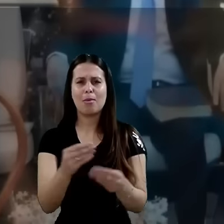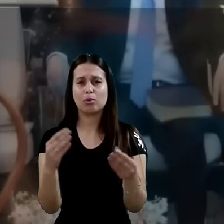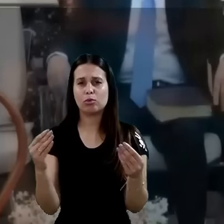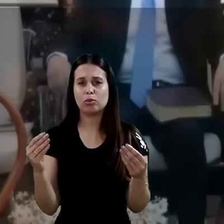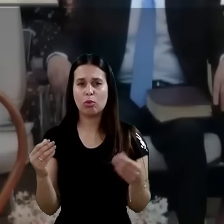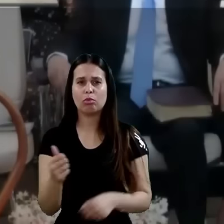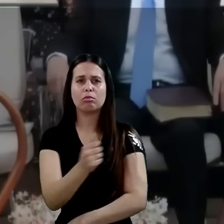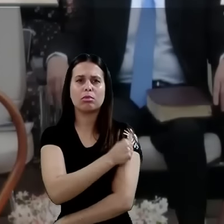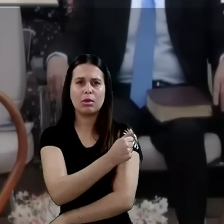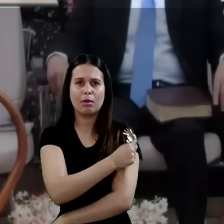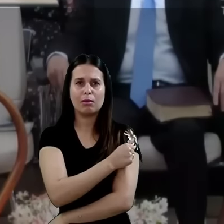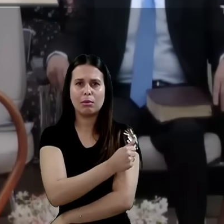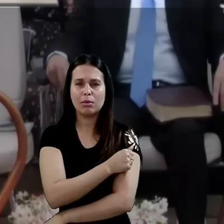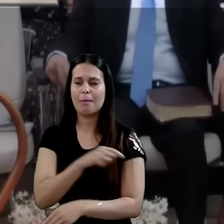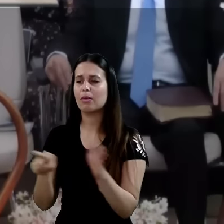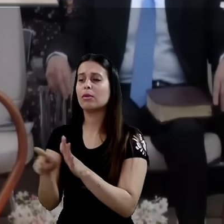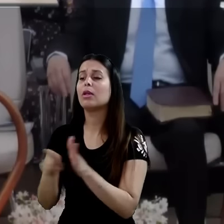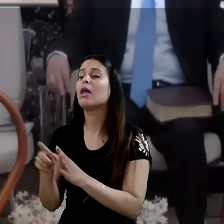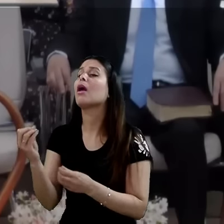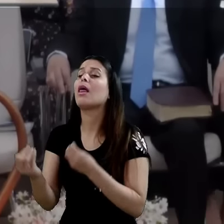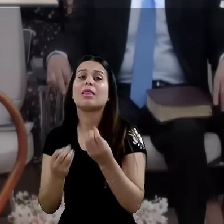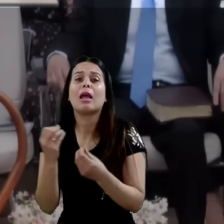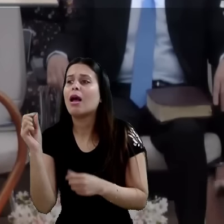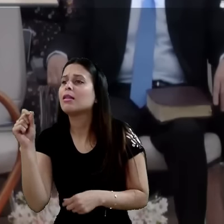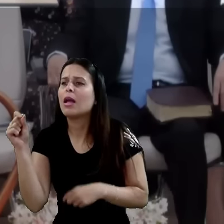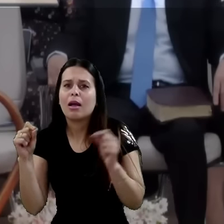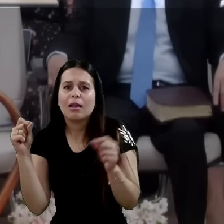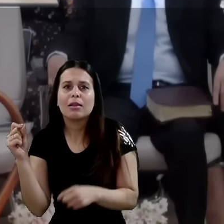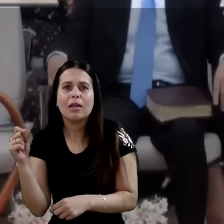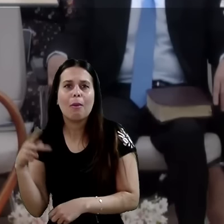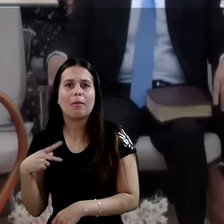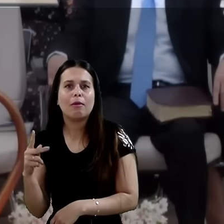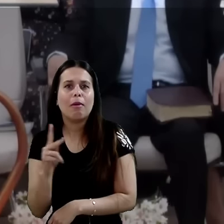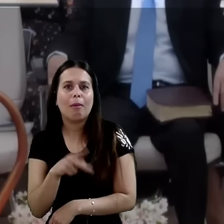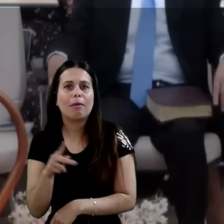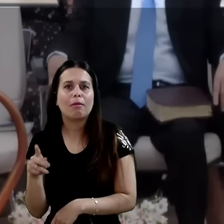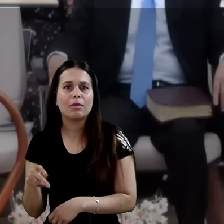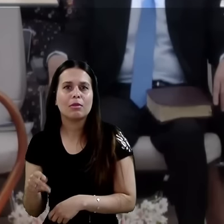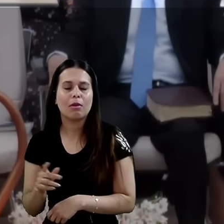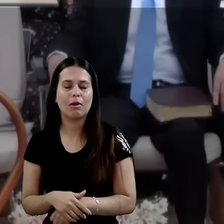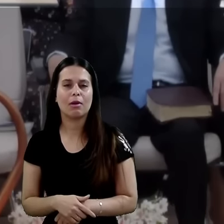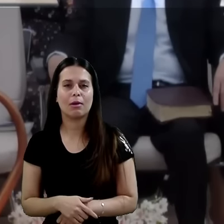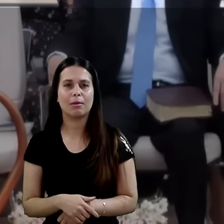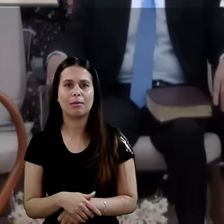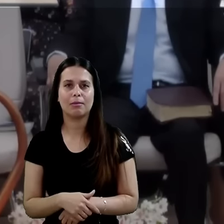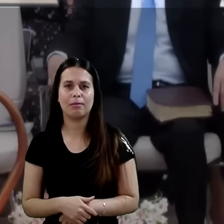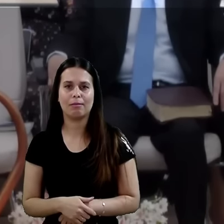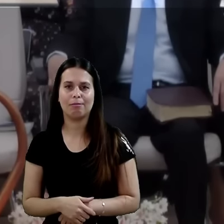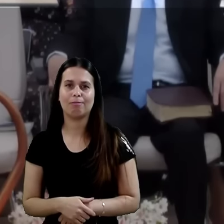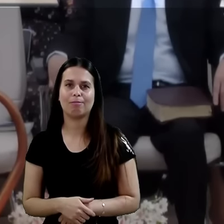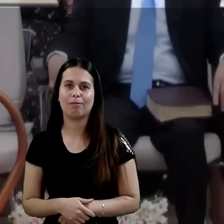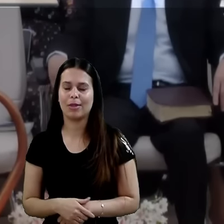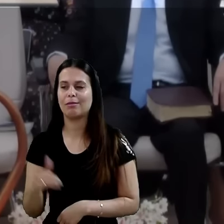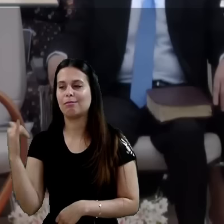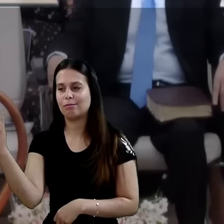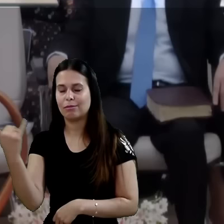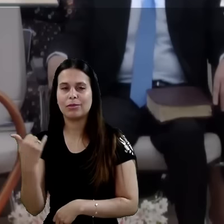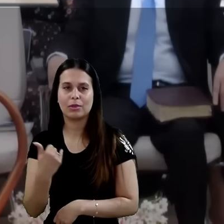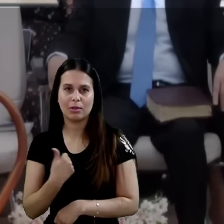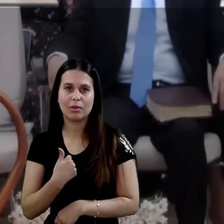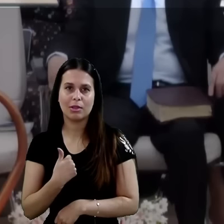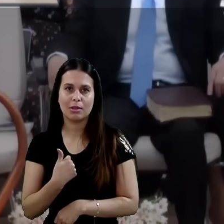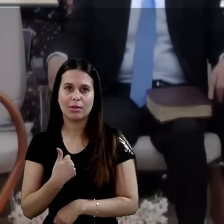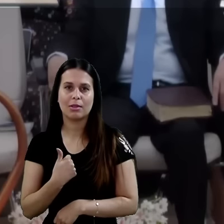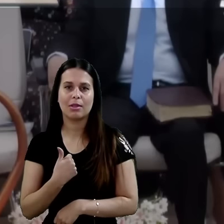cadê ele Cadê E aí o professor dele falou que a mãe dele tinha partido pra eternidade